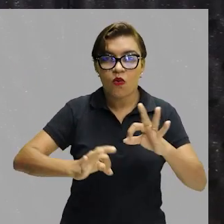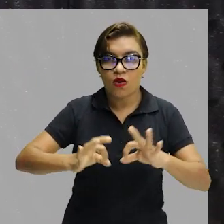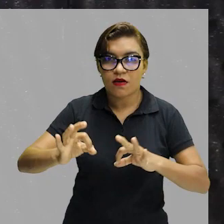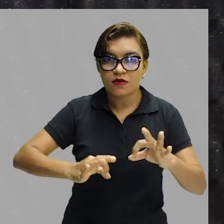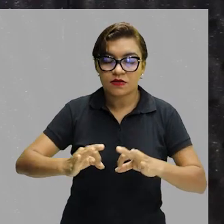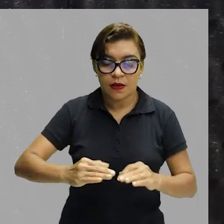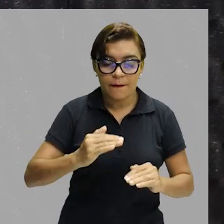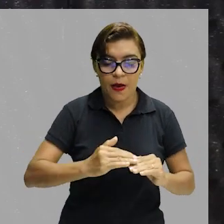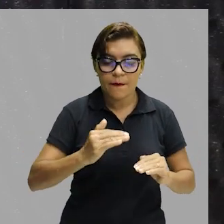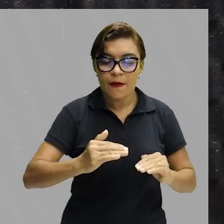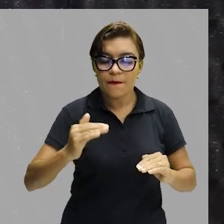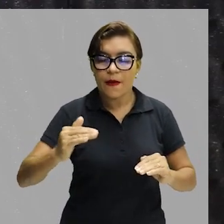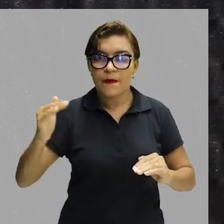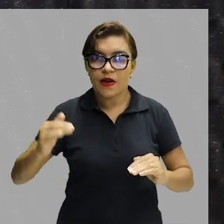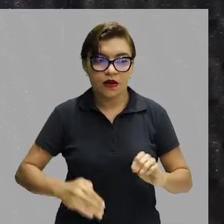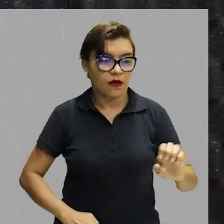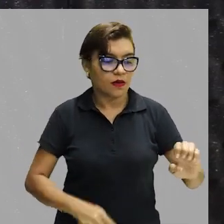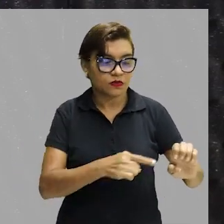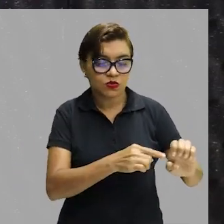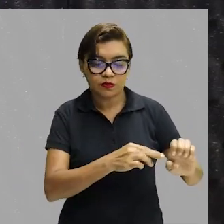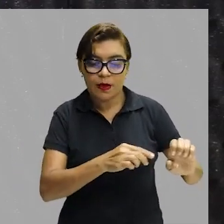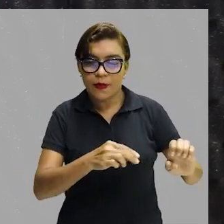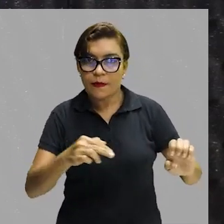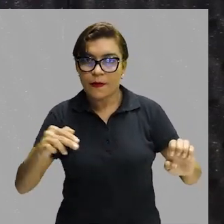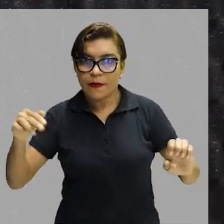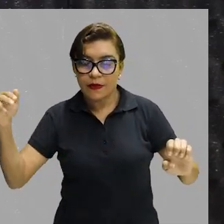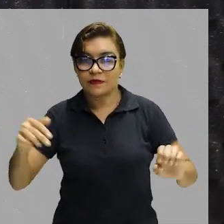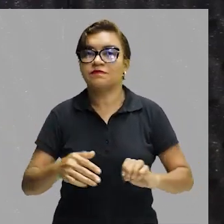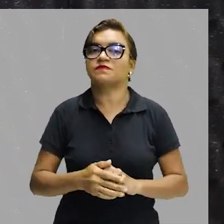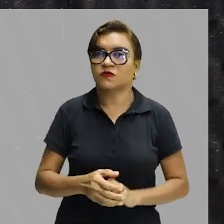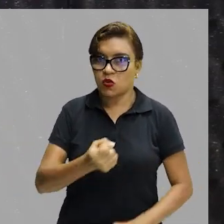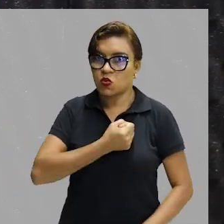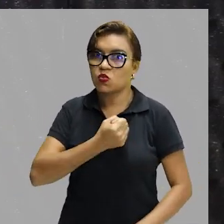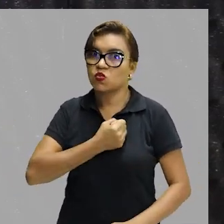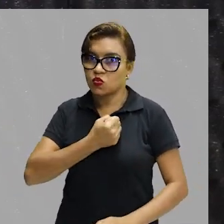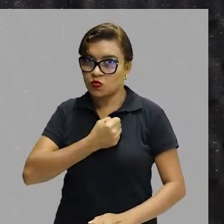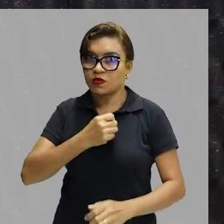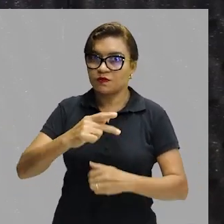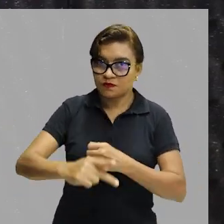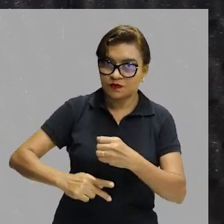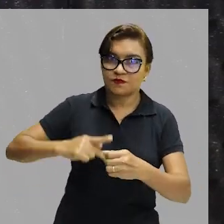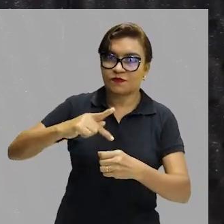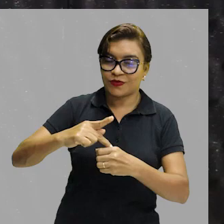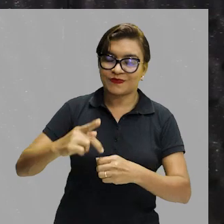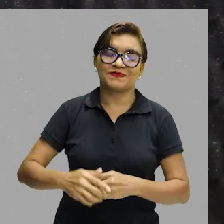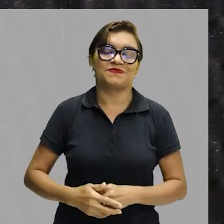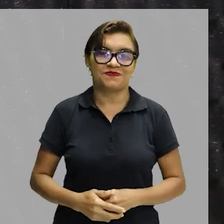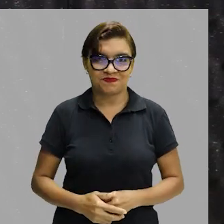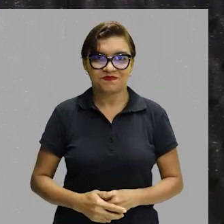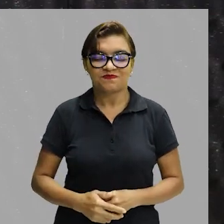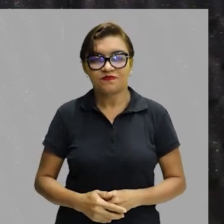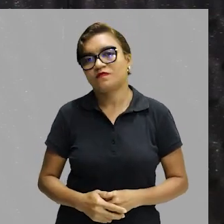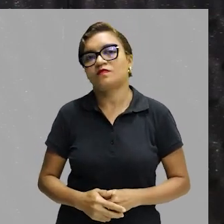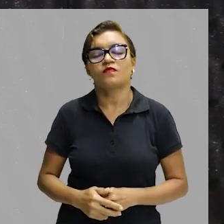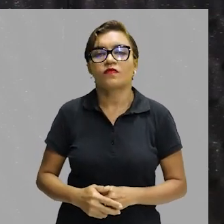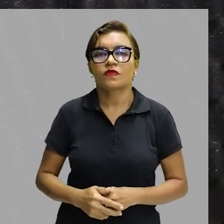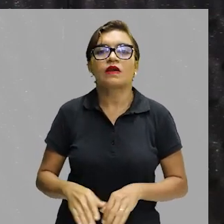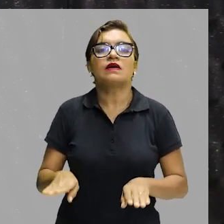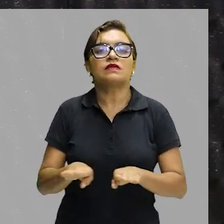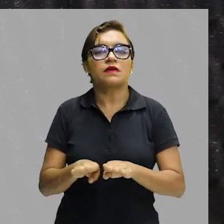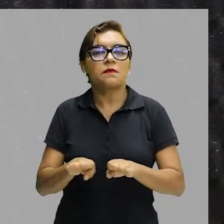ordem crescente, da esquerda para a direita, do número atômico. Ok? Outra informação que a